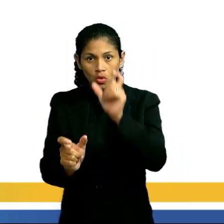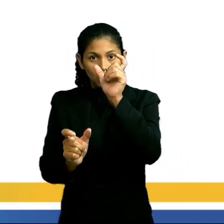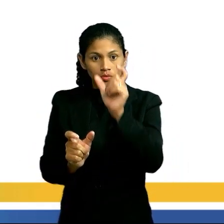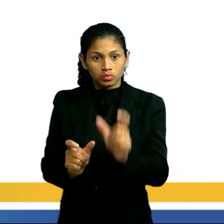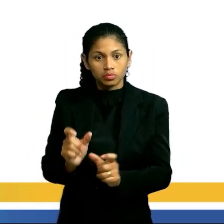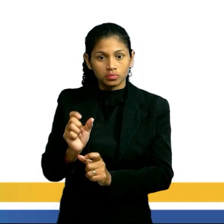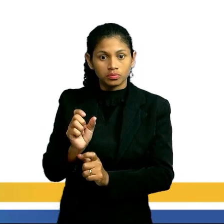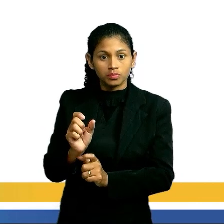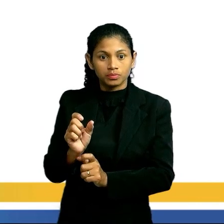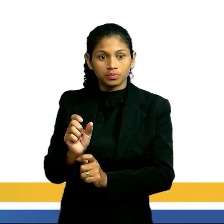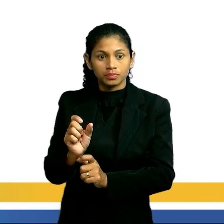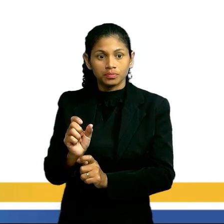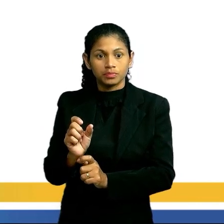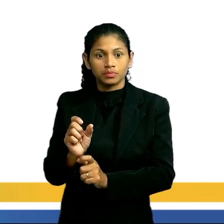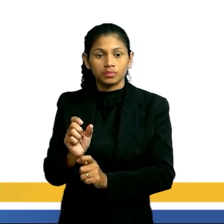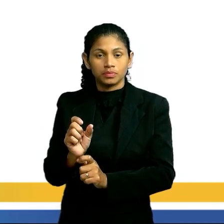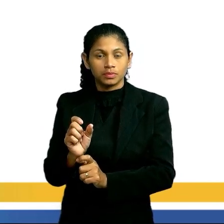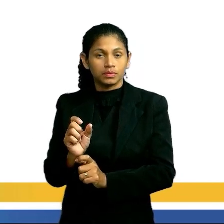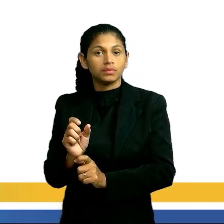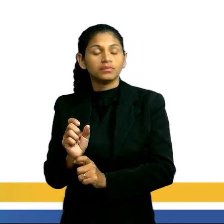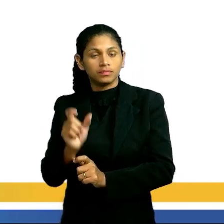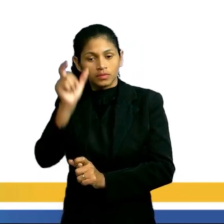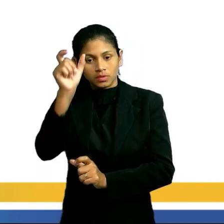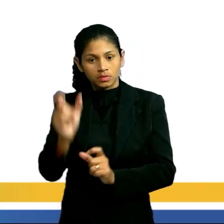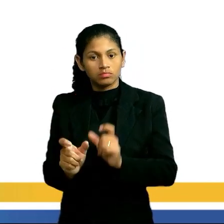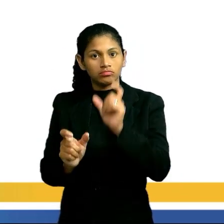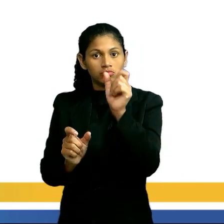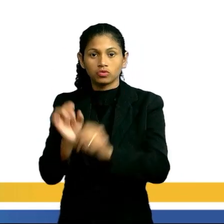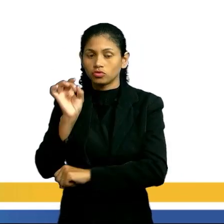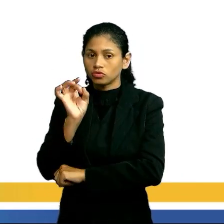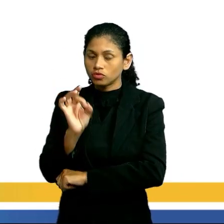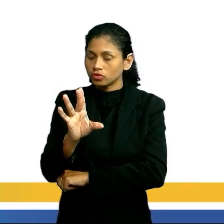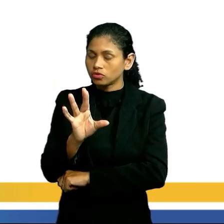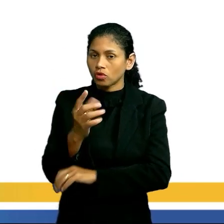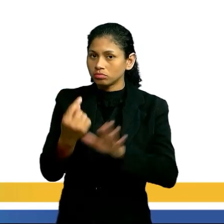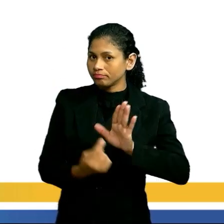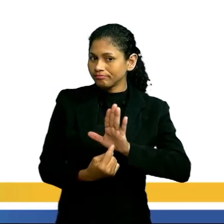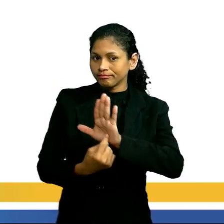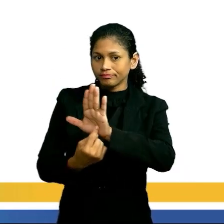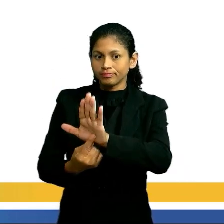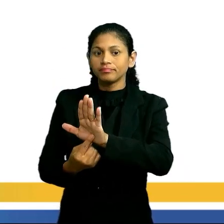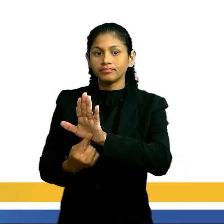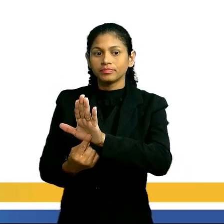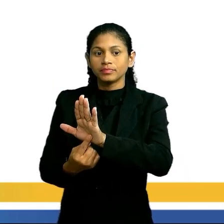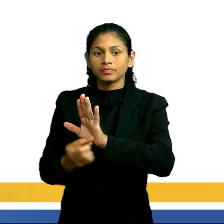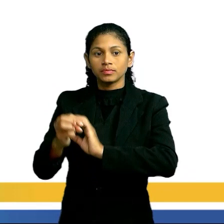homozigotos indivíduos recessivos só se expressam em homozigose. Ok?